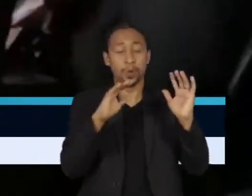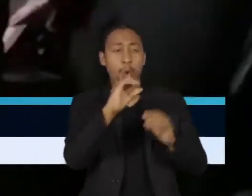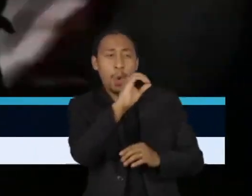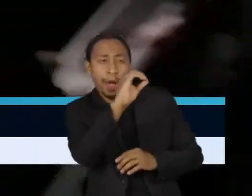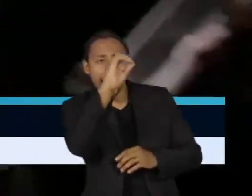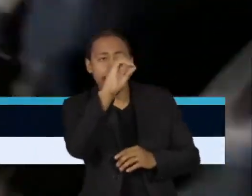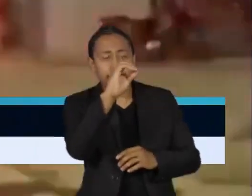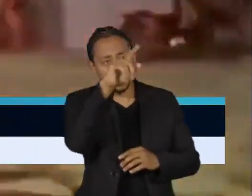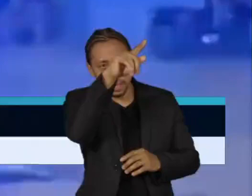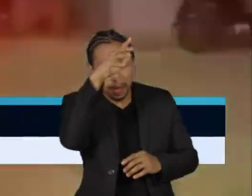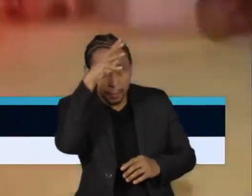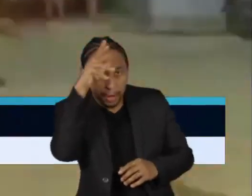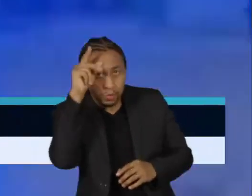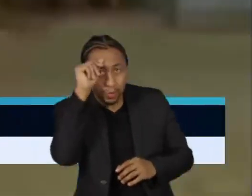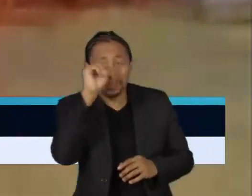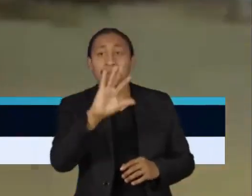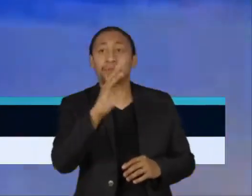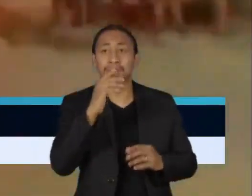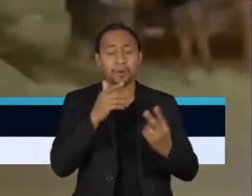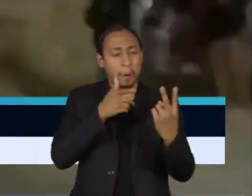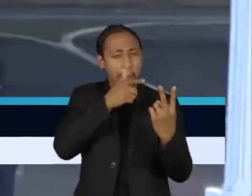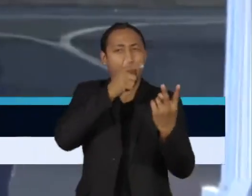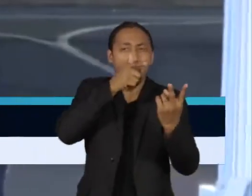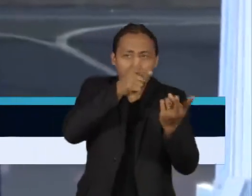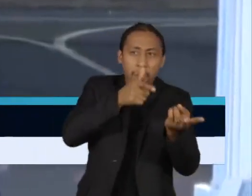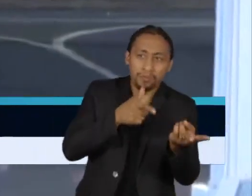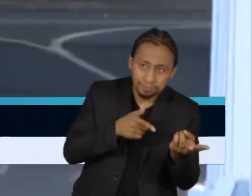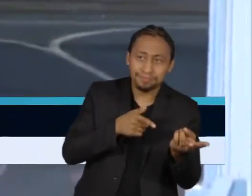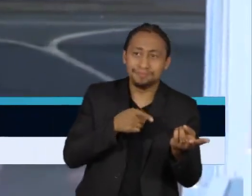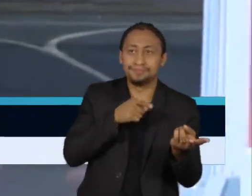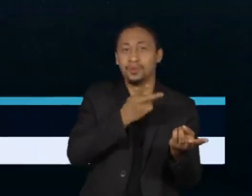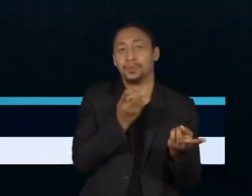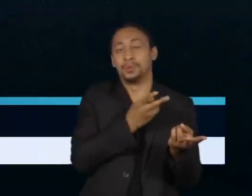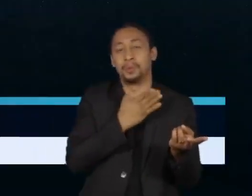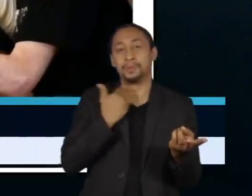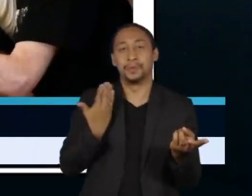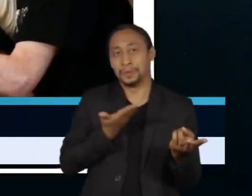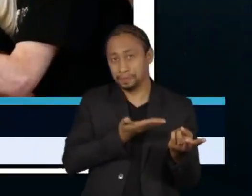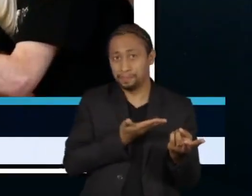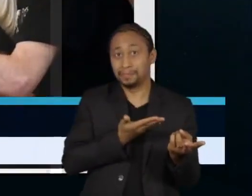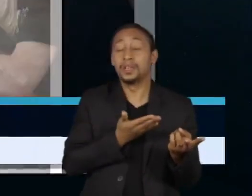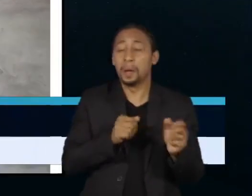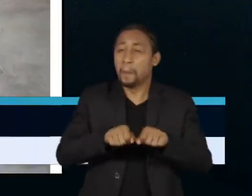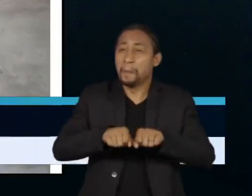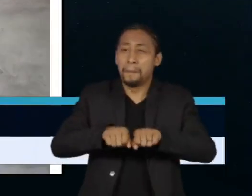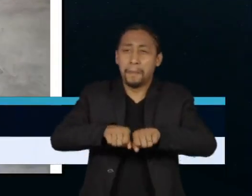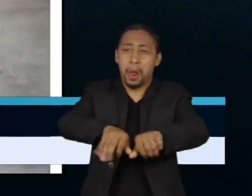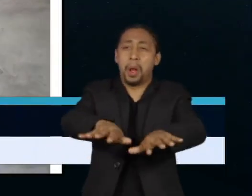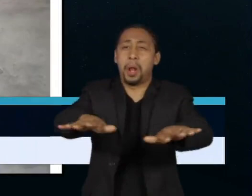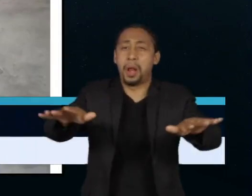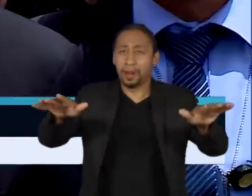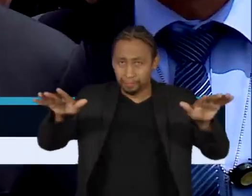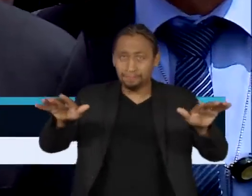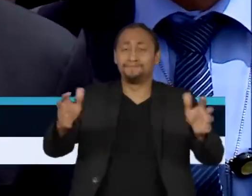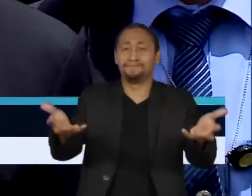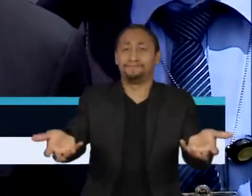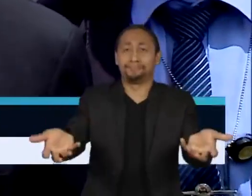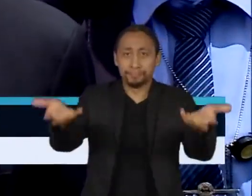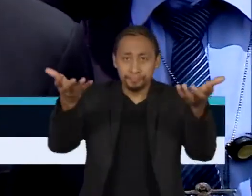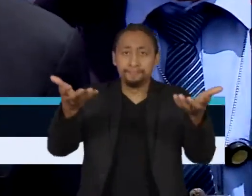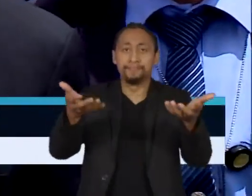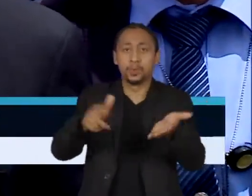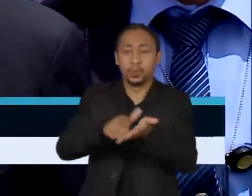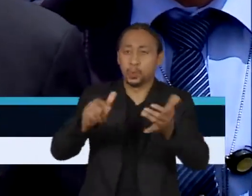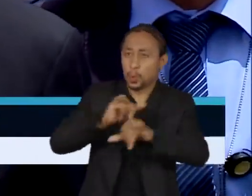estado do Amazonas, quando foram mortos por pistoleiros. O crime ganhou as manchetes internacionais, mas o